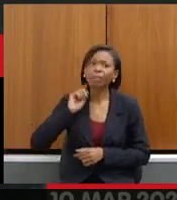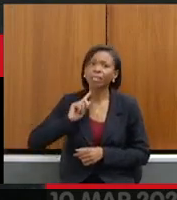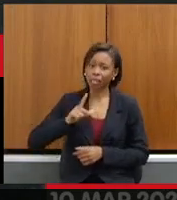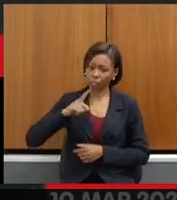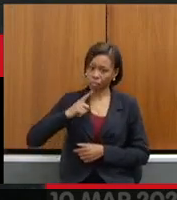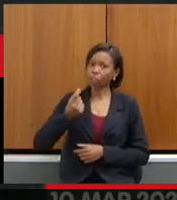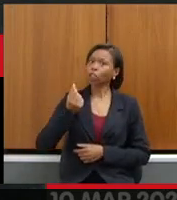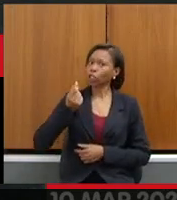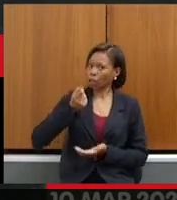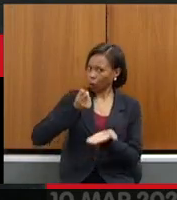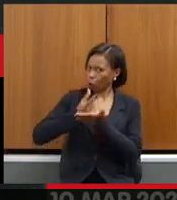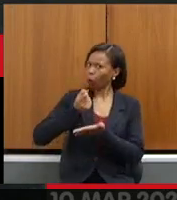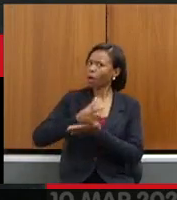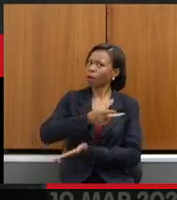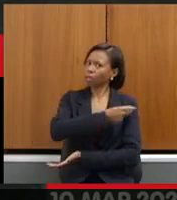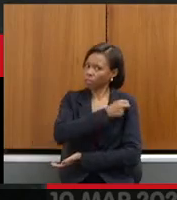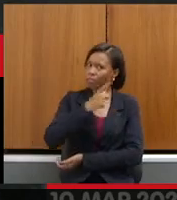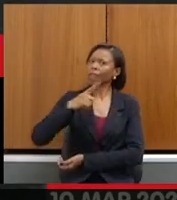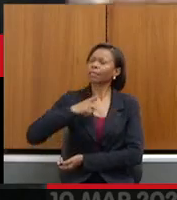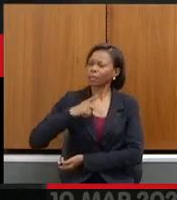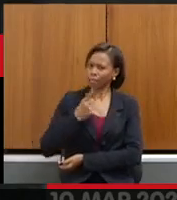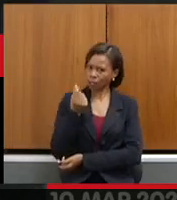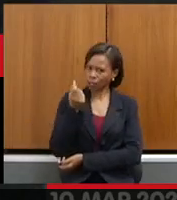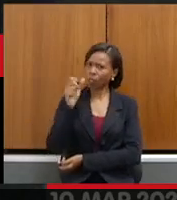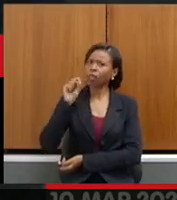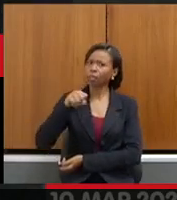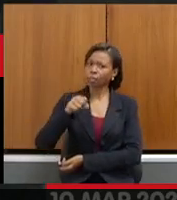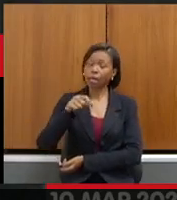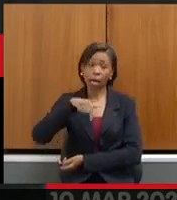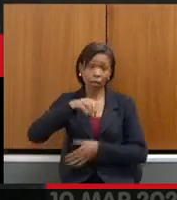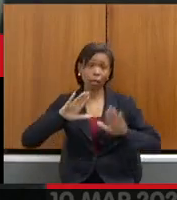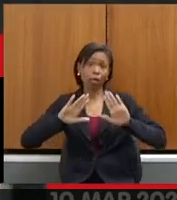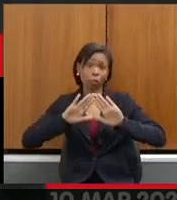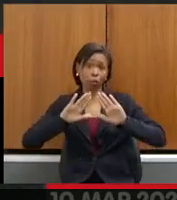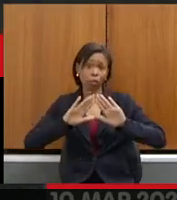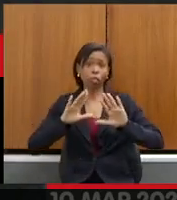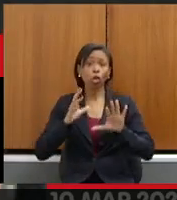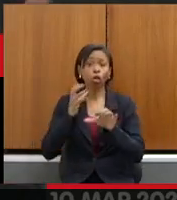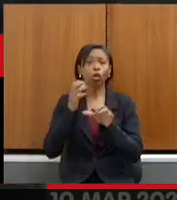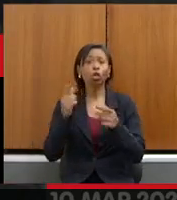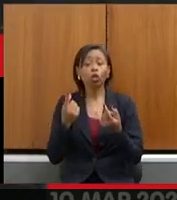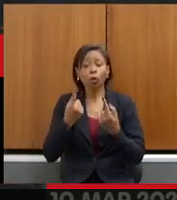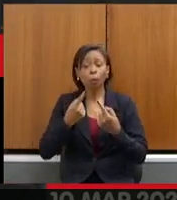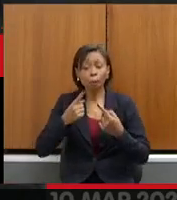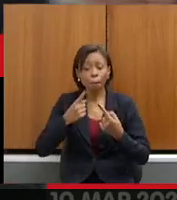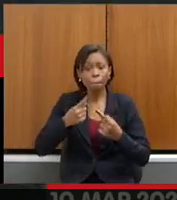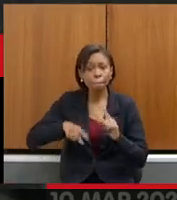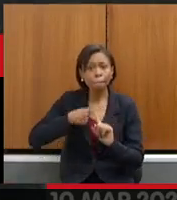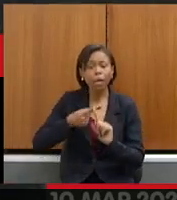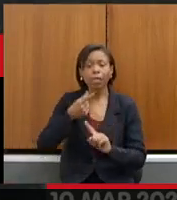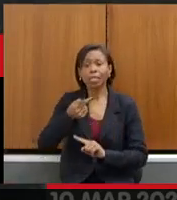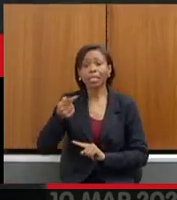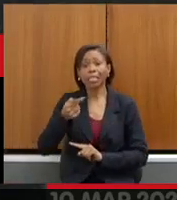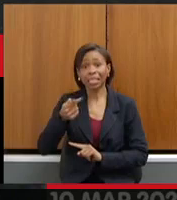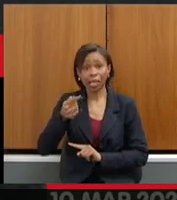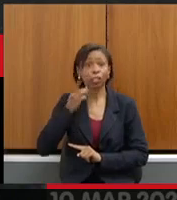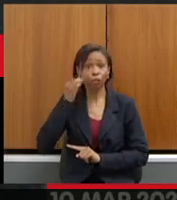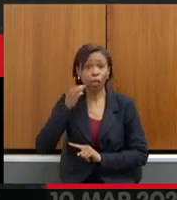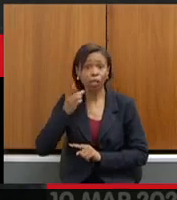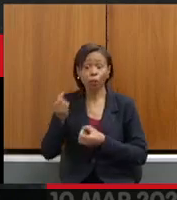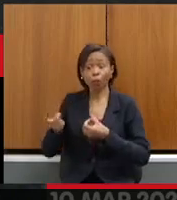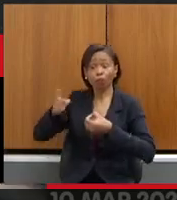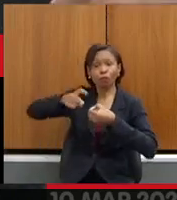vacina tem dinheiro falar que é desculpa né dinheiro não que tem dinheiro a própria Assembleia aqui juntamente com 77 deputados resolveram 80 milhões de reais